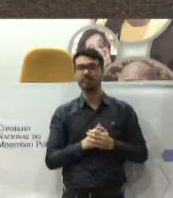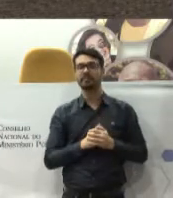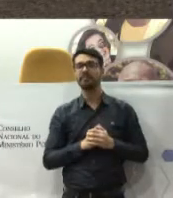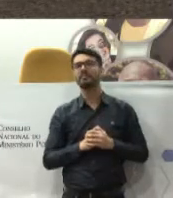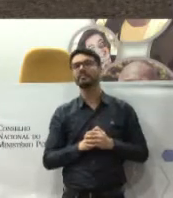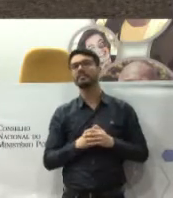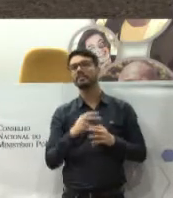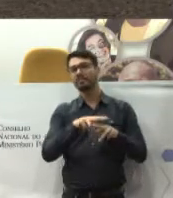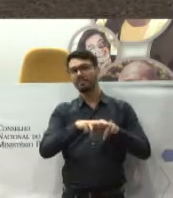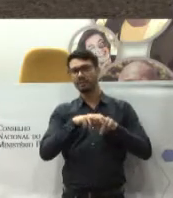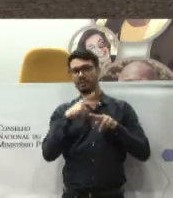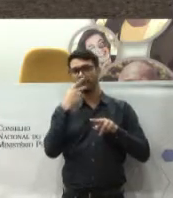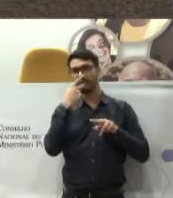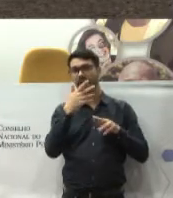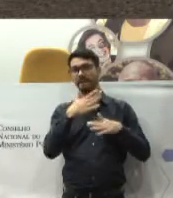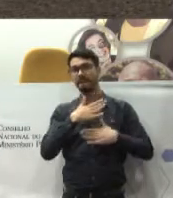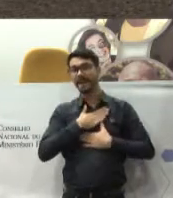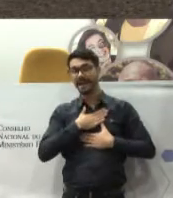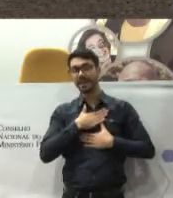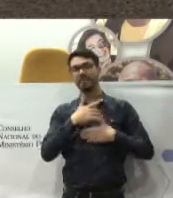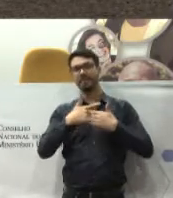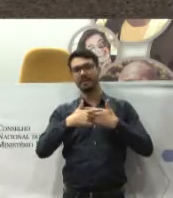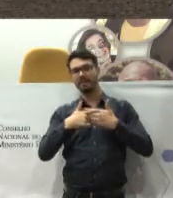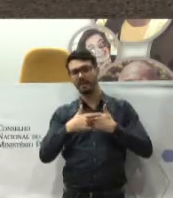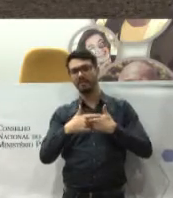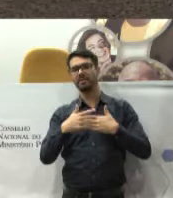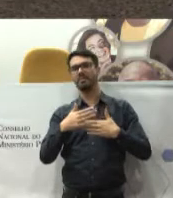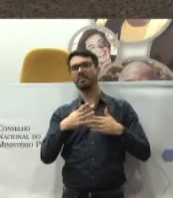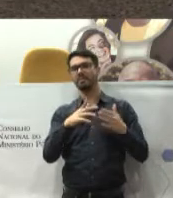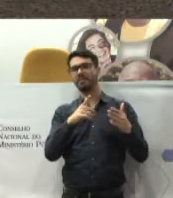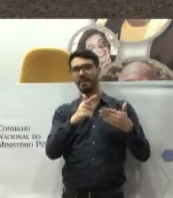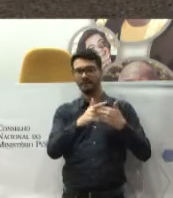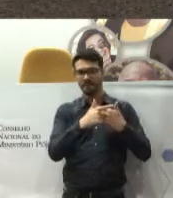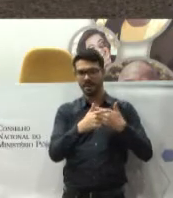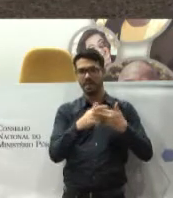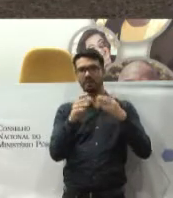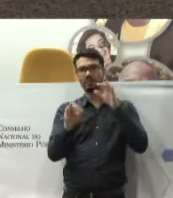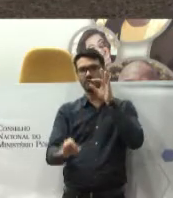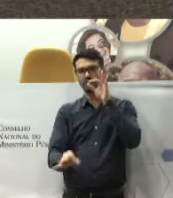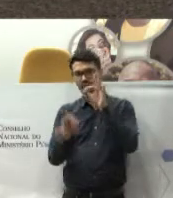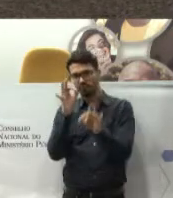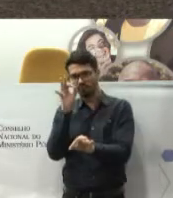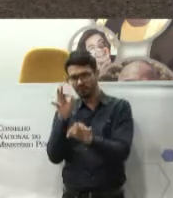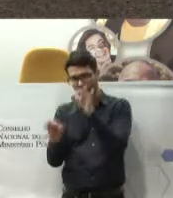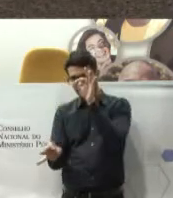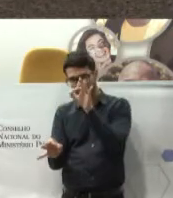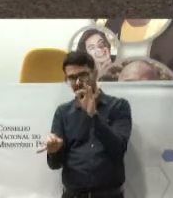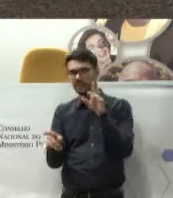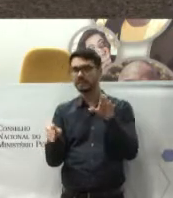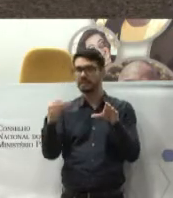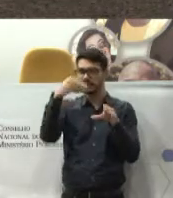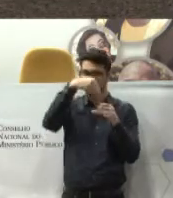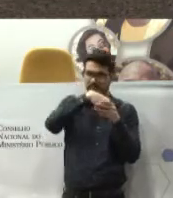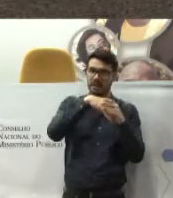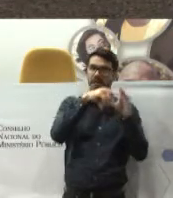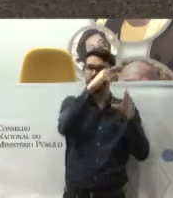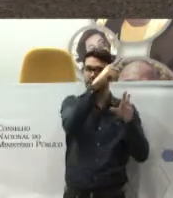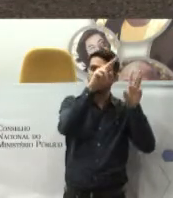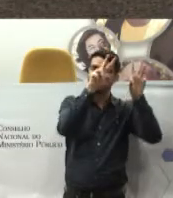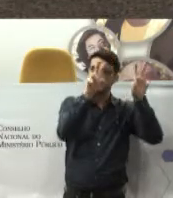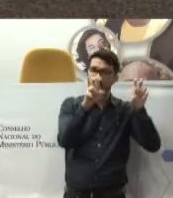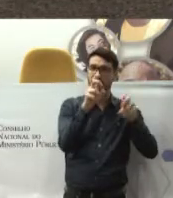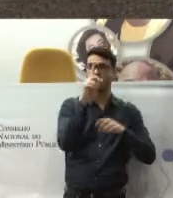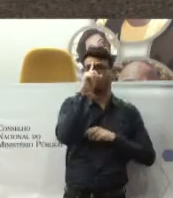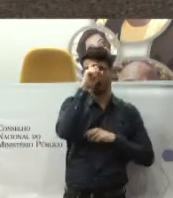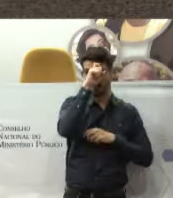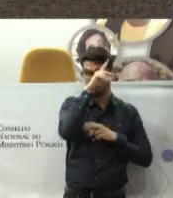então, por isso que eu digo o meu papel e o papel do judiciário nesse assunto tão complicado.